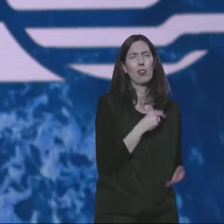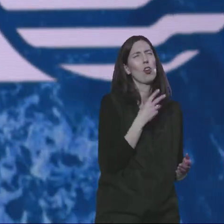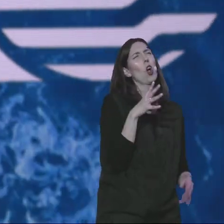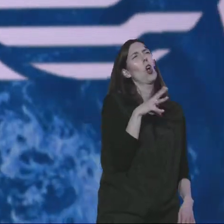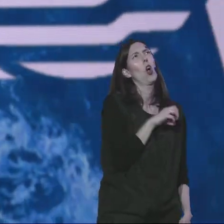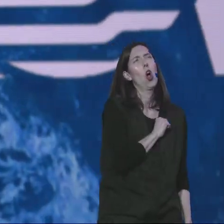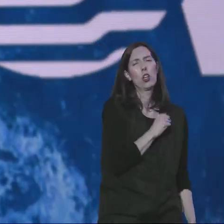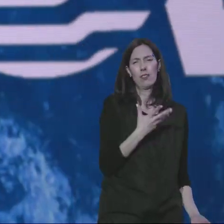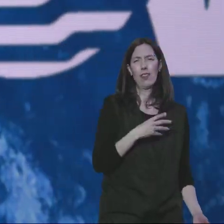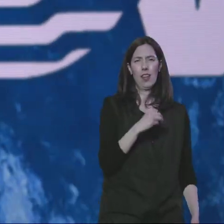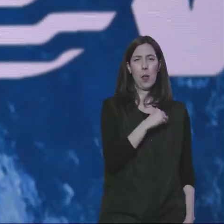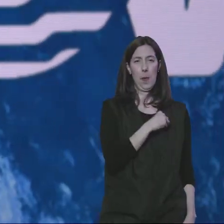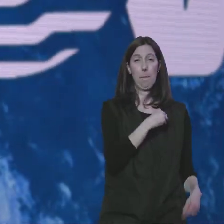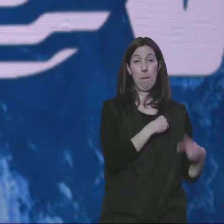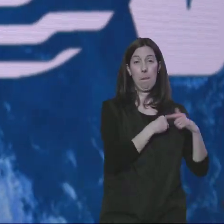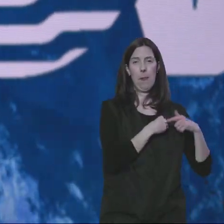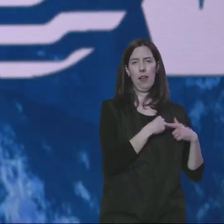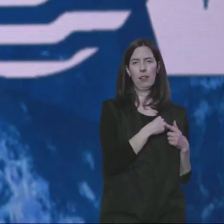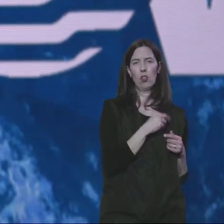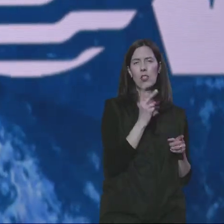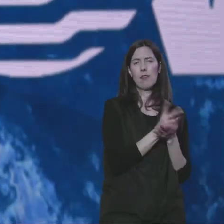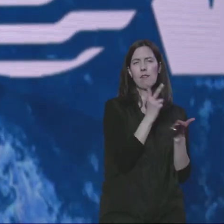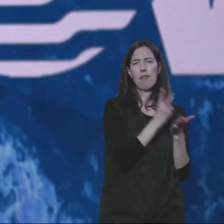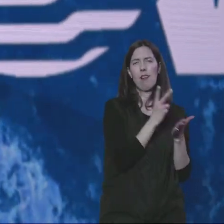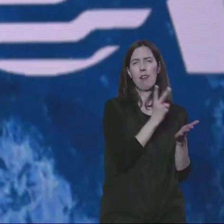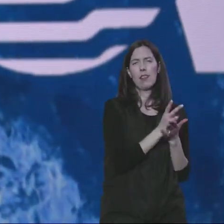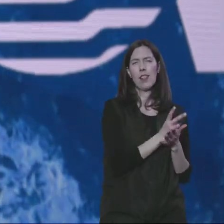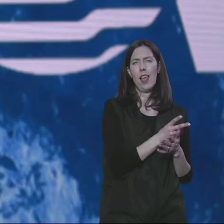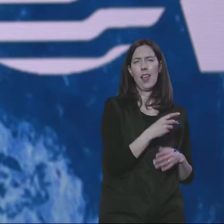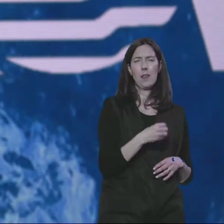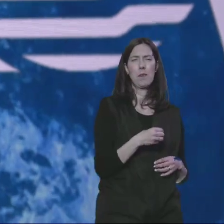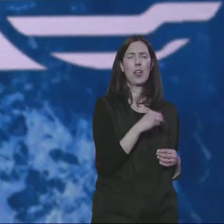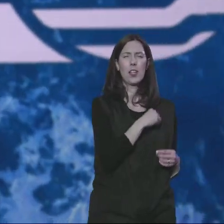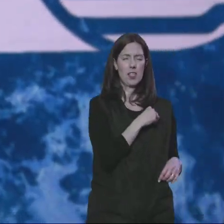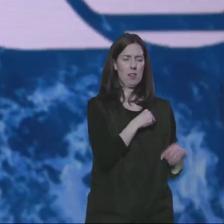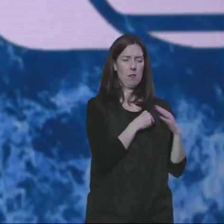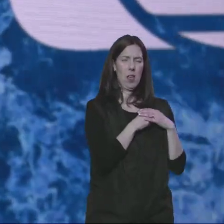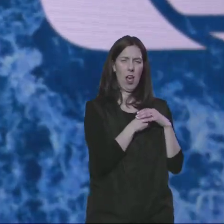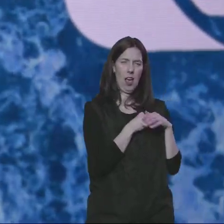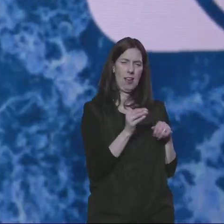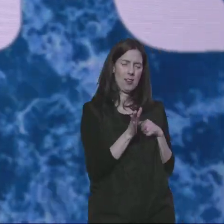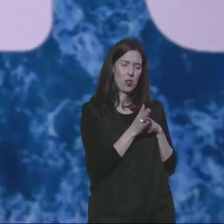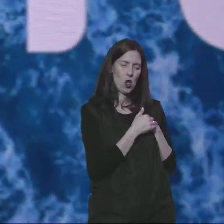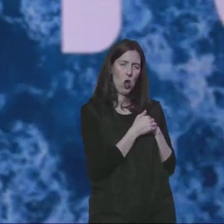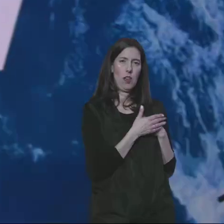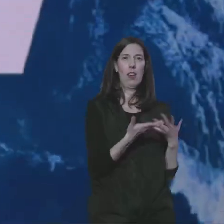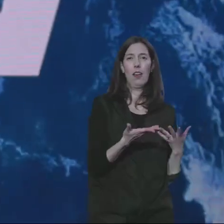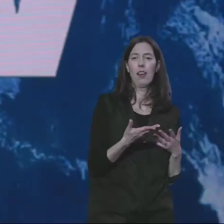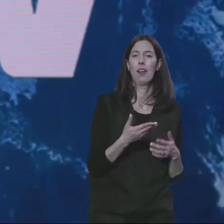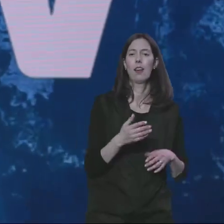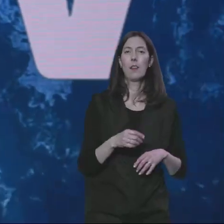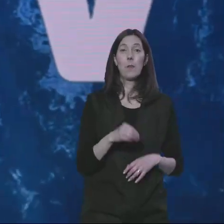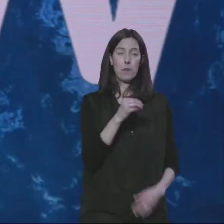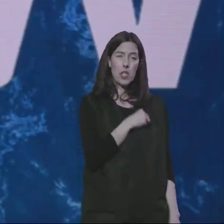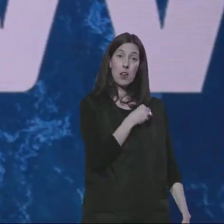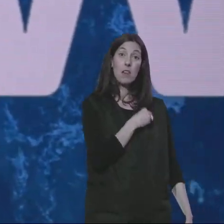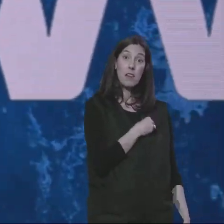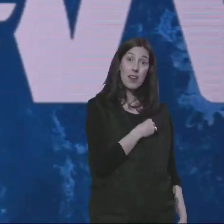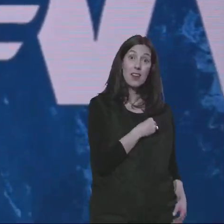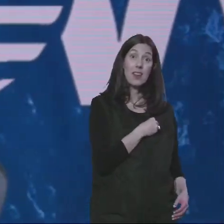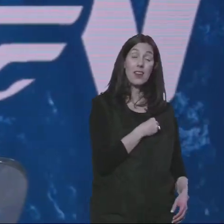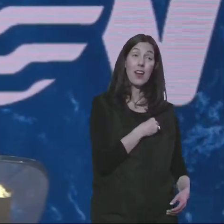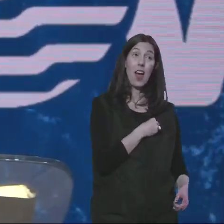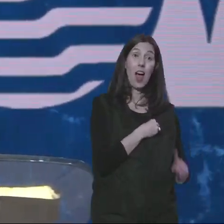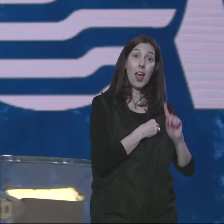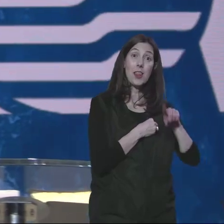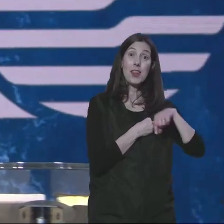ele tem quase um nome de um pet na sua vida. Que você dá uma comidinha para ele escondido. Aí você vai lá e comete ele. E aí